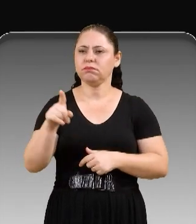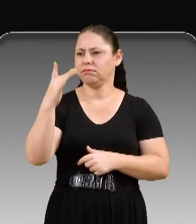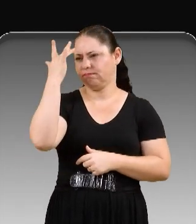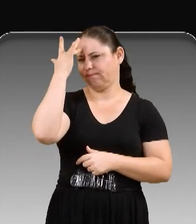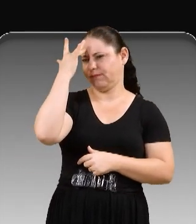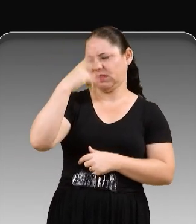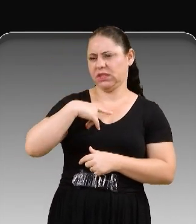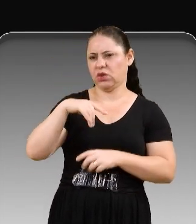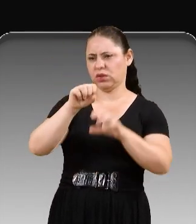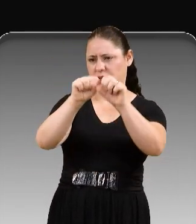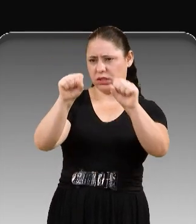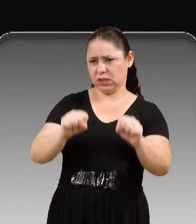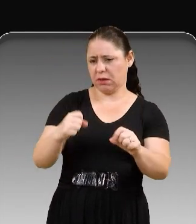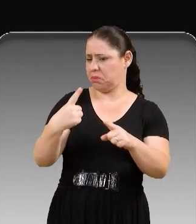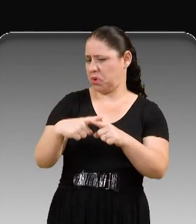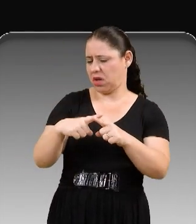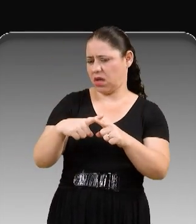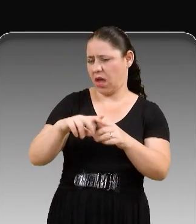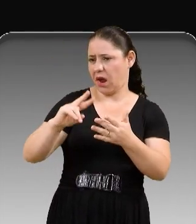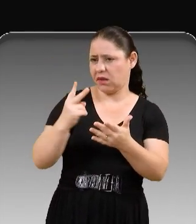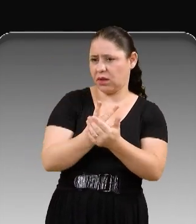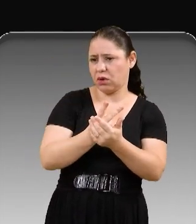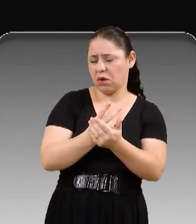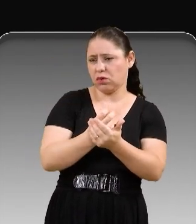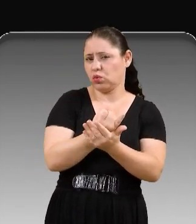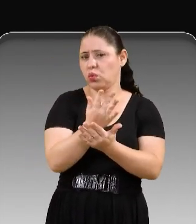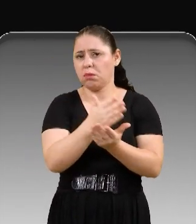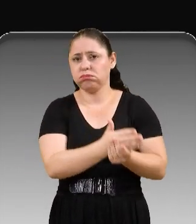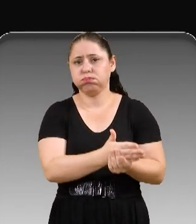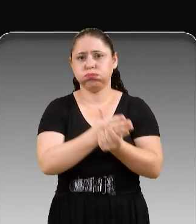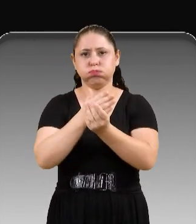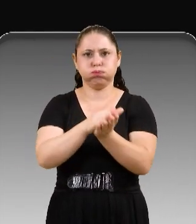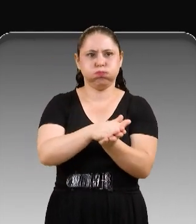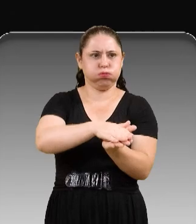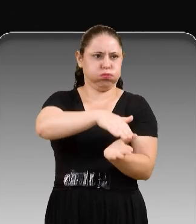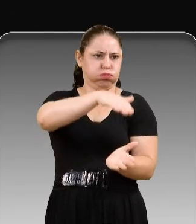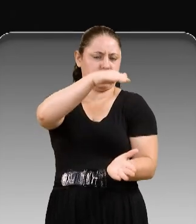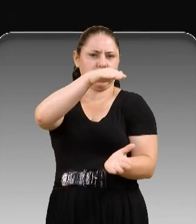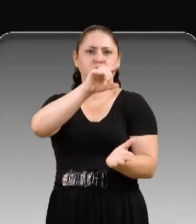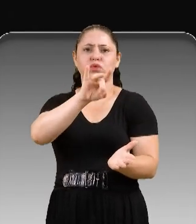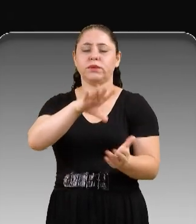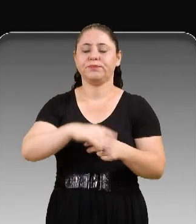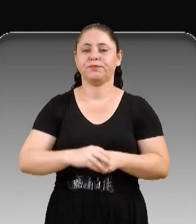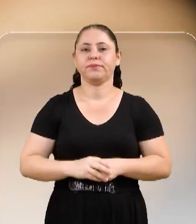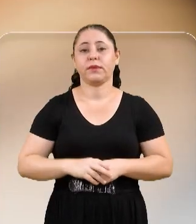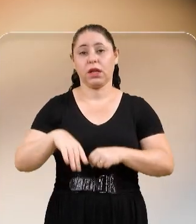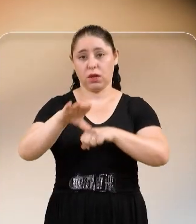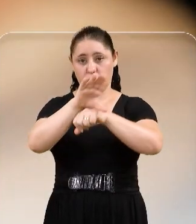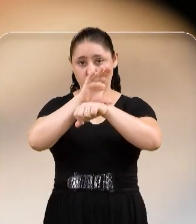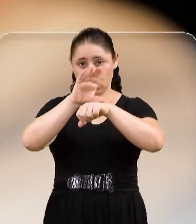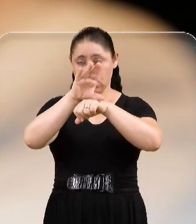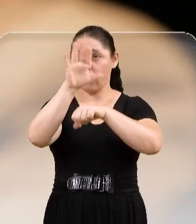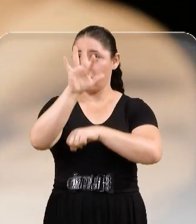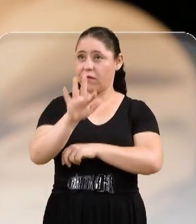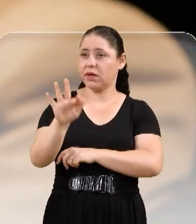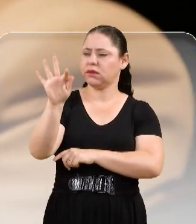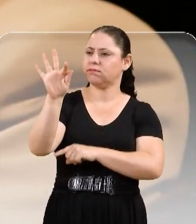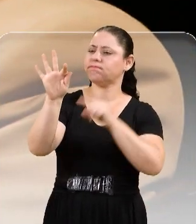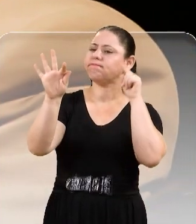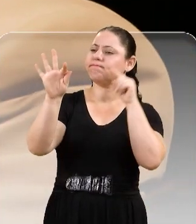que seja disfuncional nesse sistema, do porquê o número de processos ele só aumenta, só cresce? A